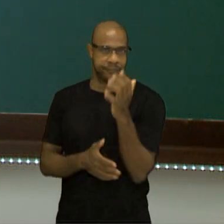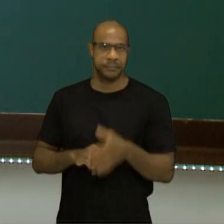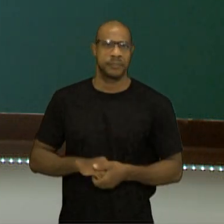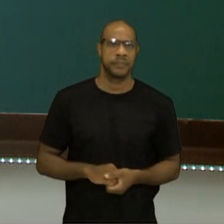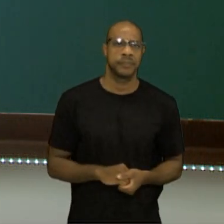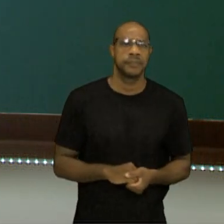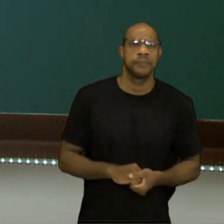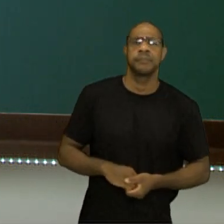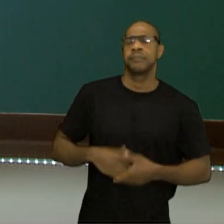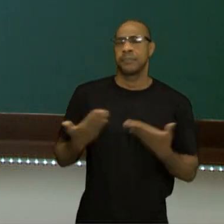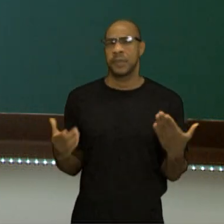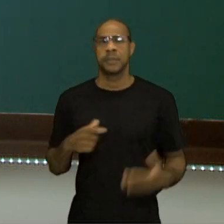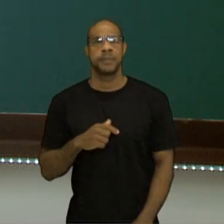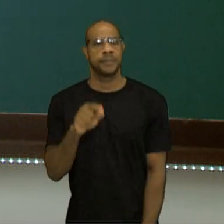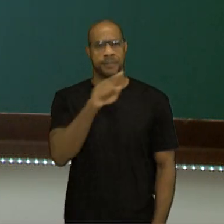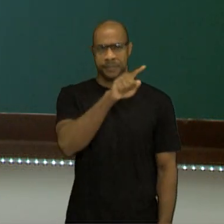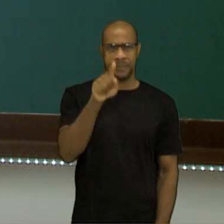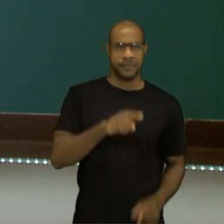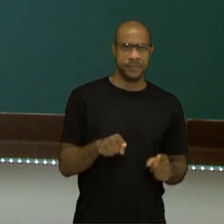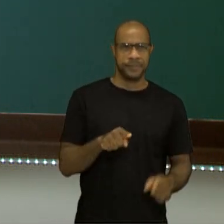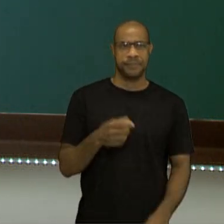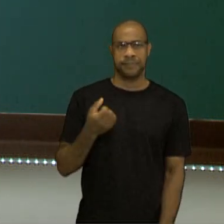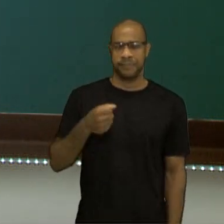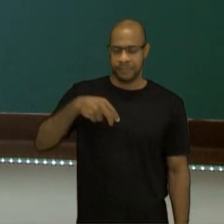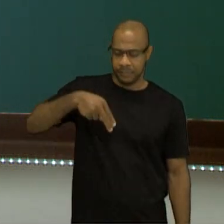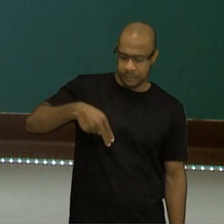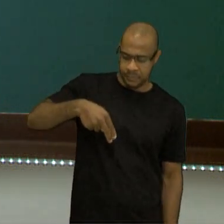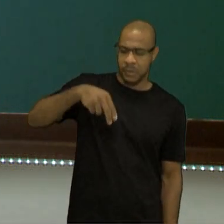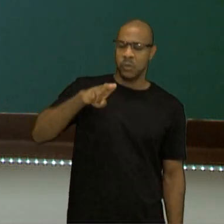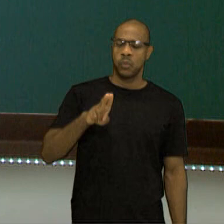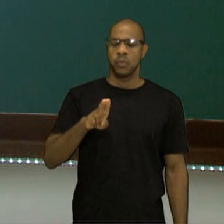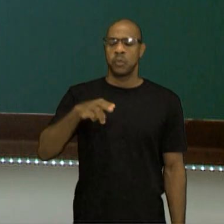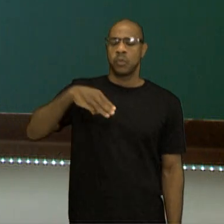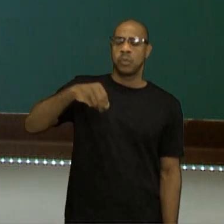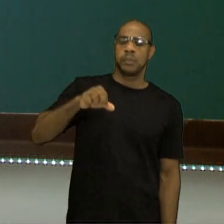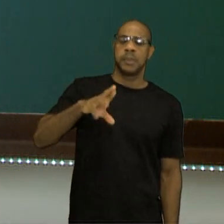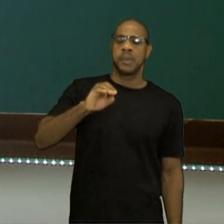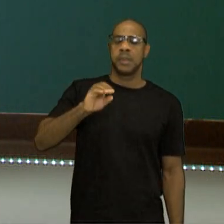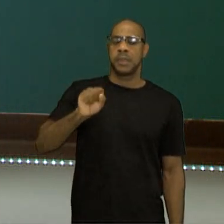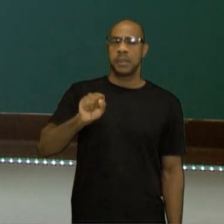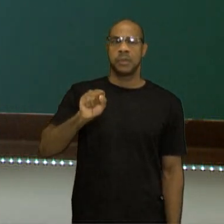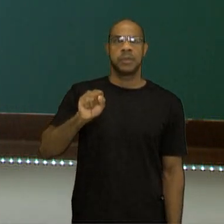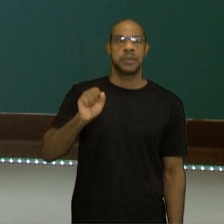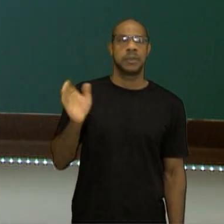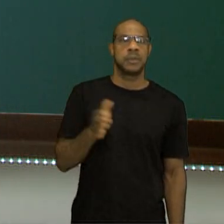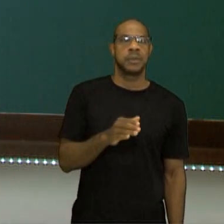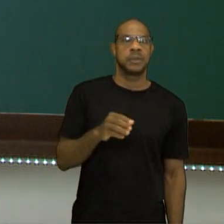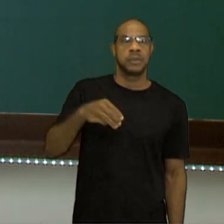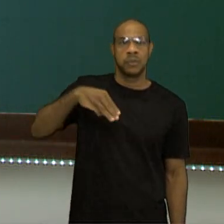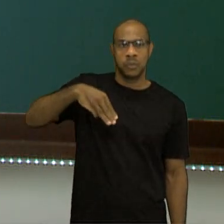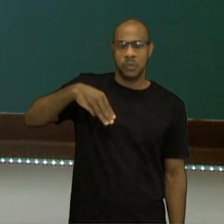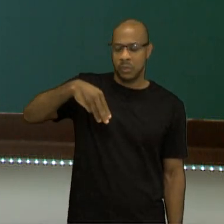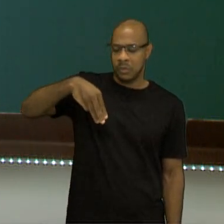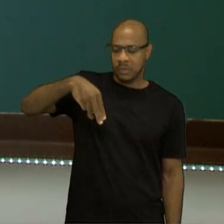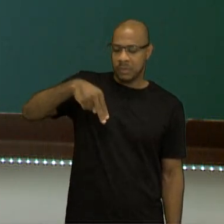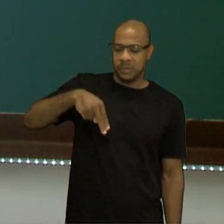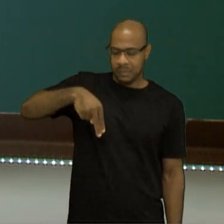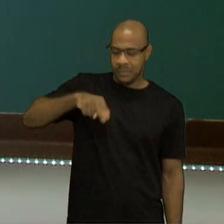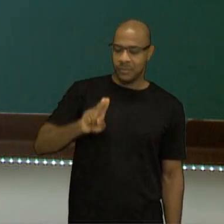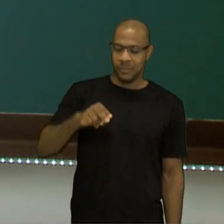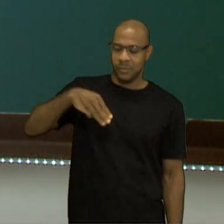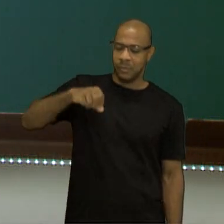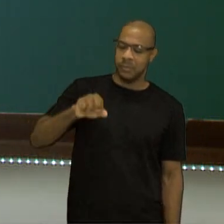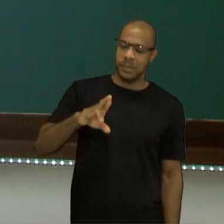Já que a gente está falando de prótons, elétrons, nêutrons, nós vamos falar um pouquinho sobre o número